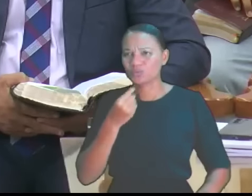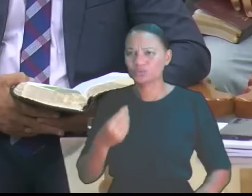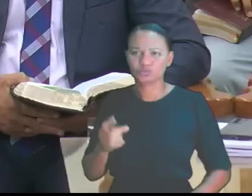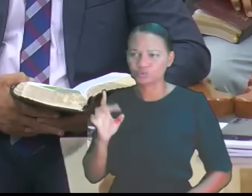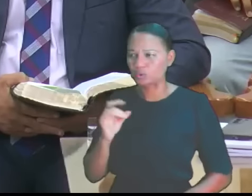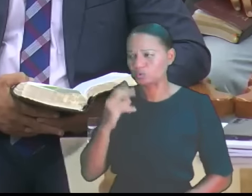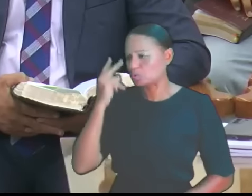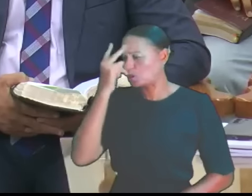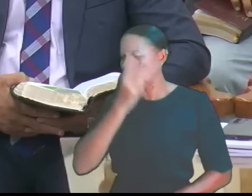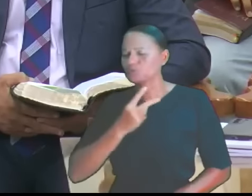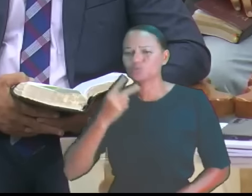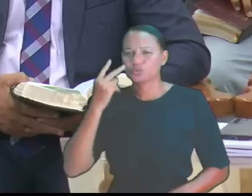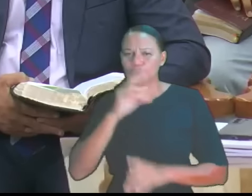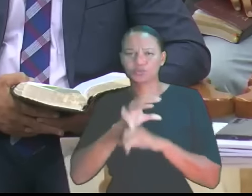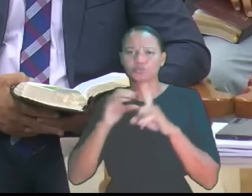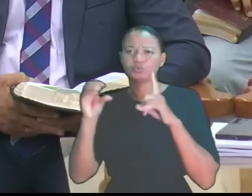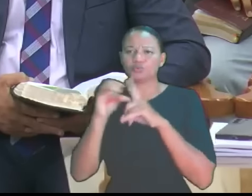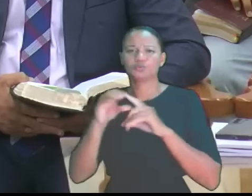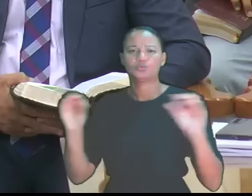culto.